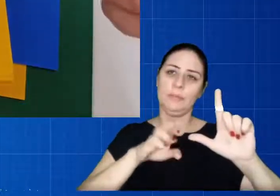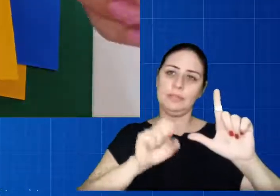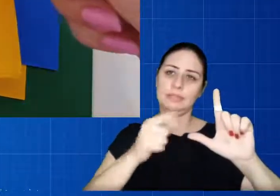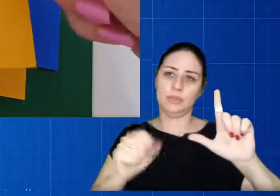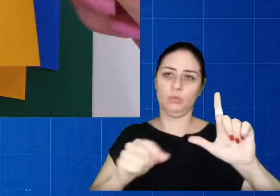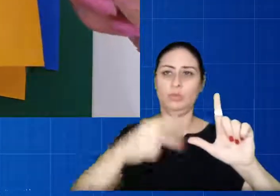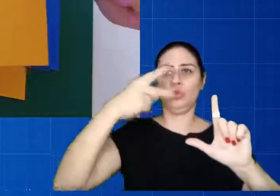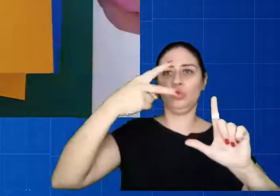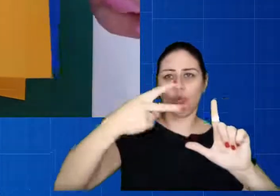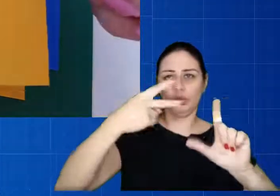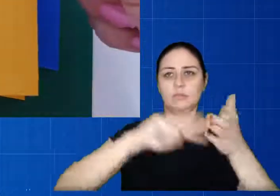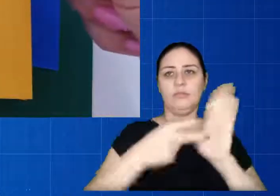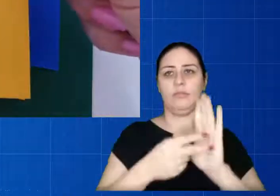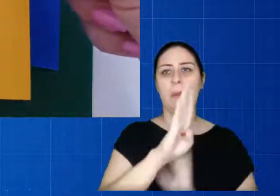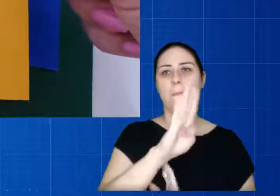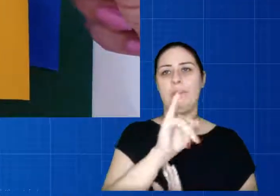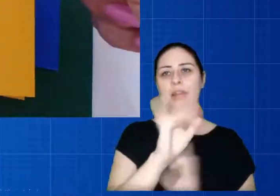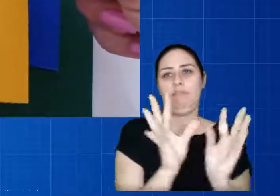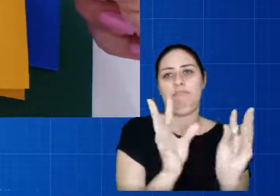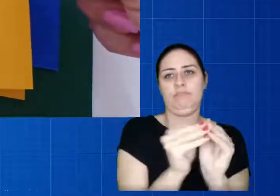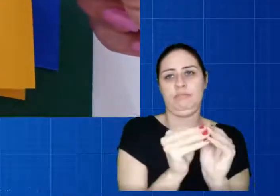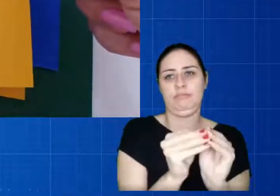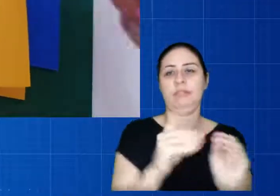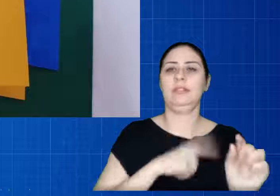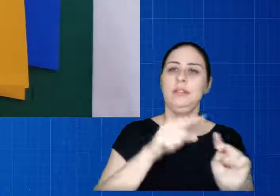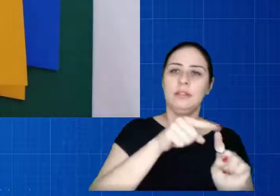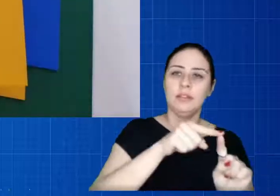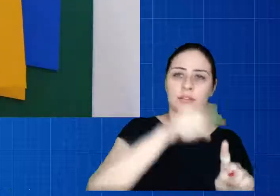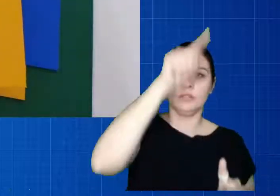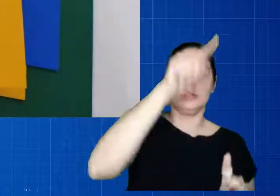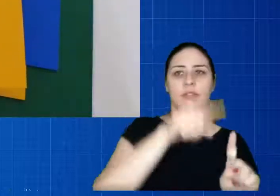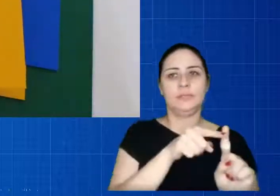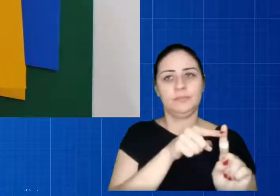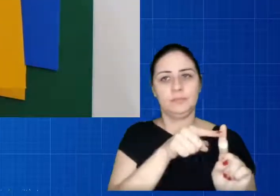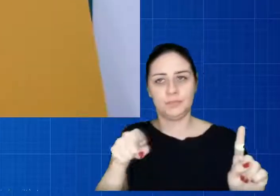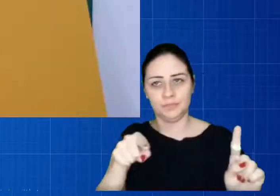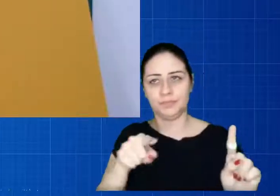uma forma aqui bidimensional, ela tem altura e largura.